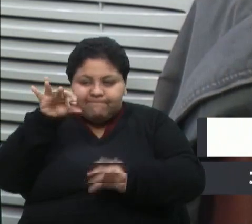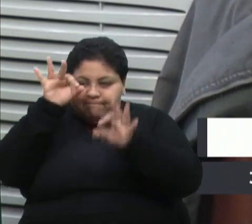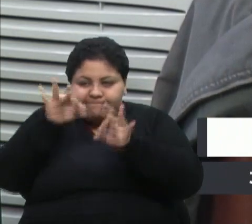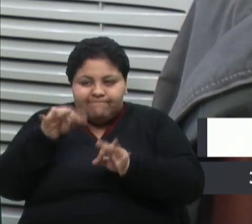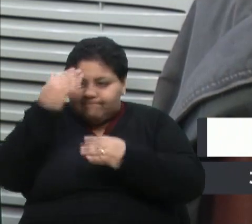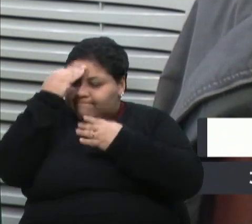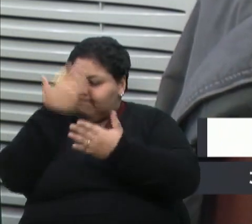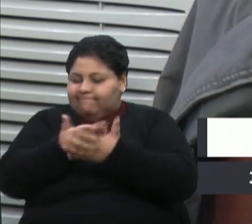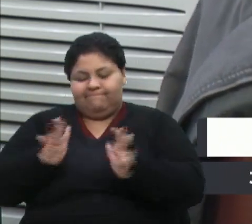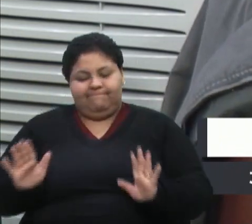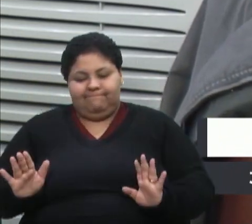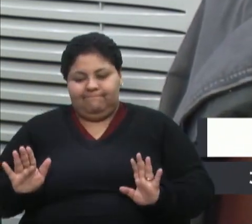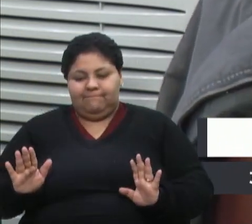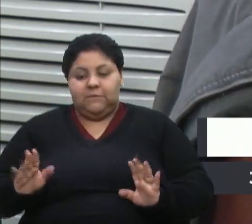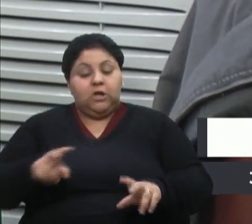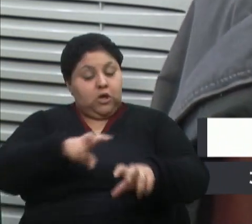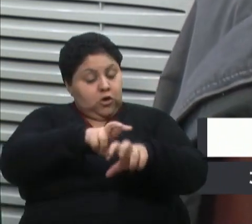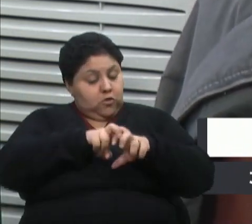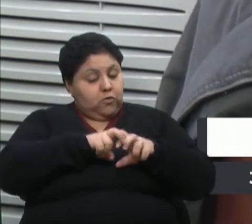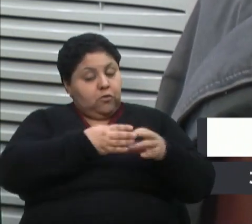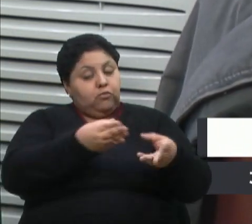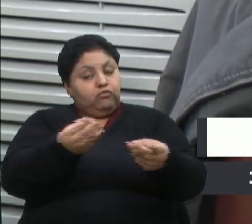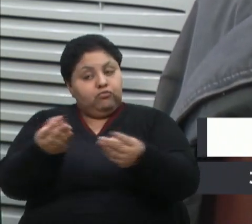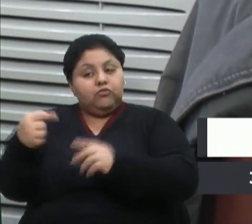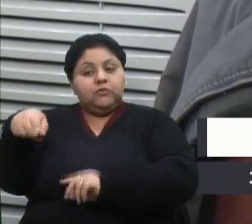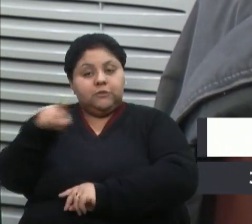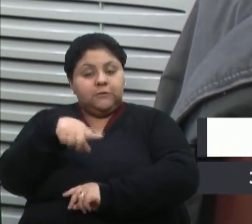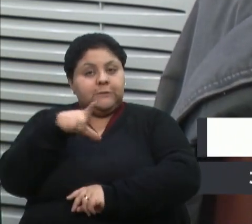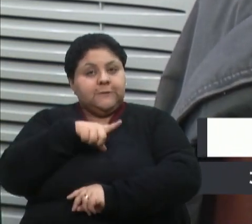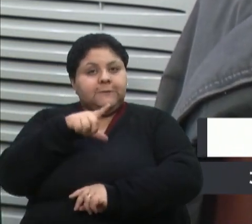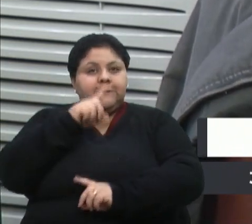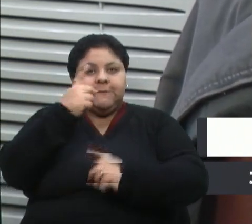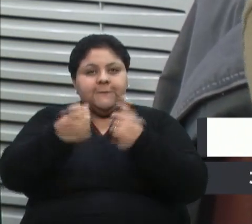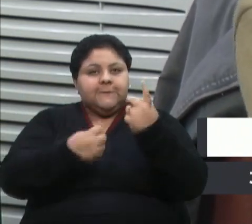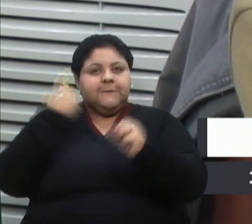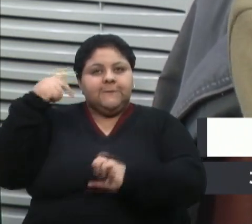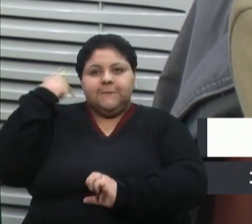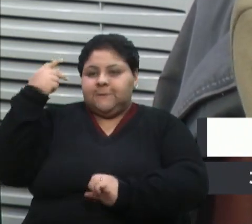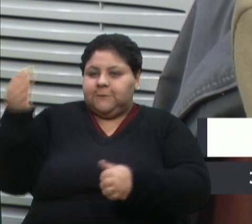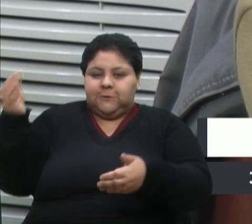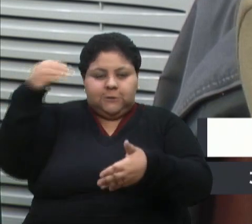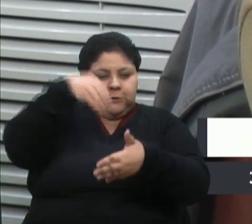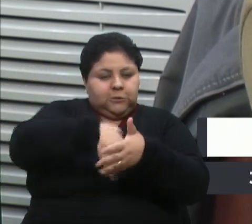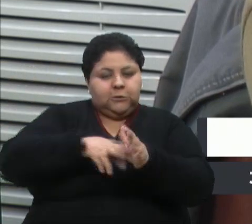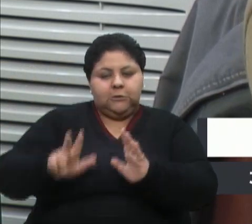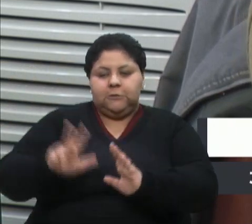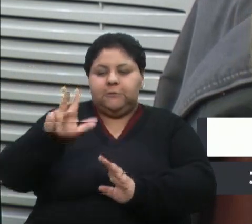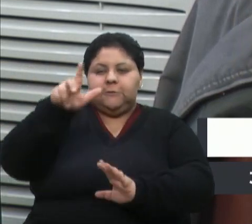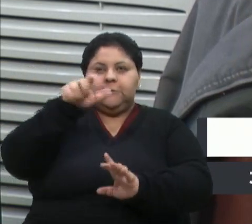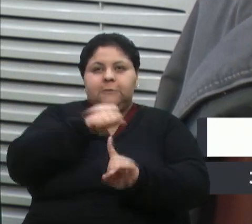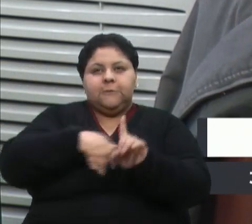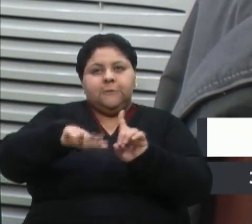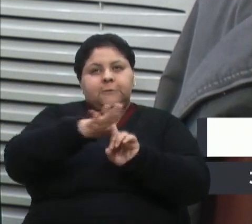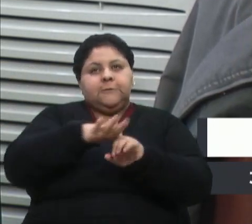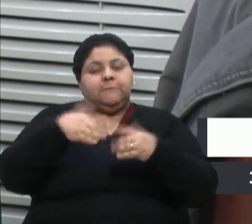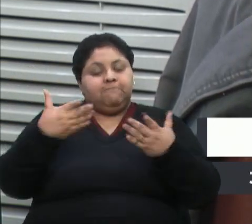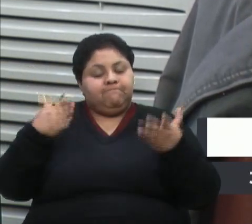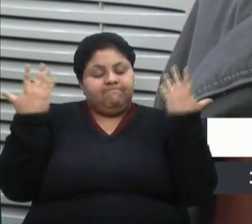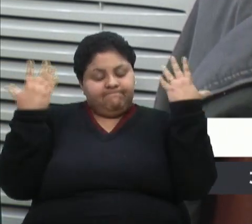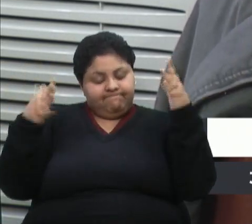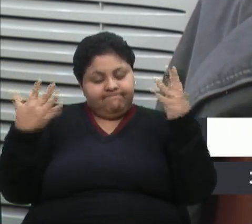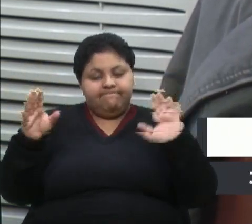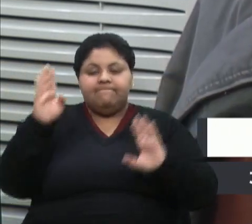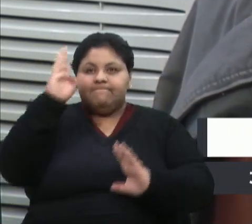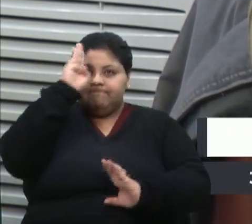Por isso que muitas vezes a gente tem alguns políticos que não agregam muito valor para a sociedade. Então, parabéns, vereador D'Ambrossi.